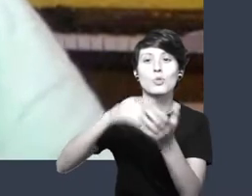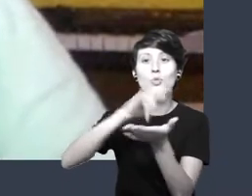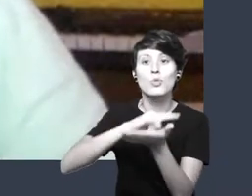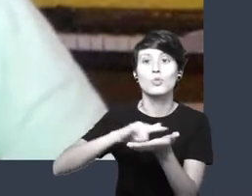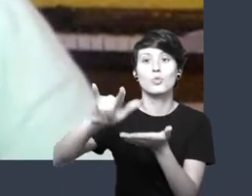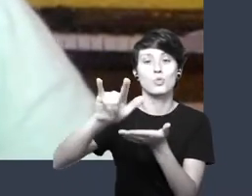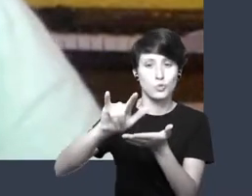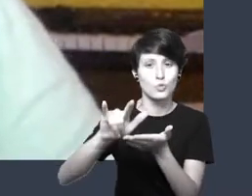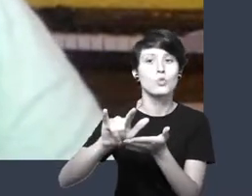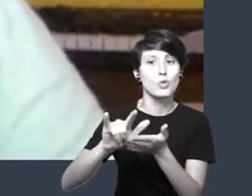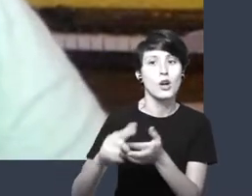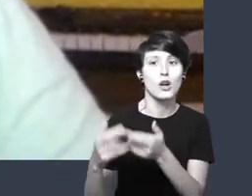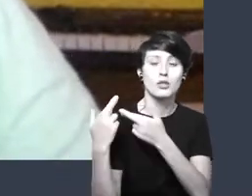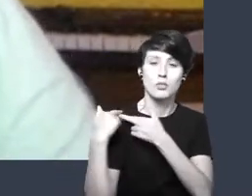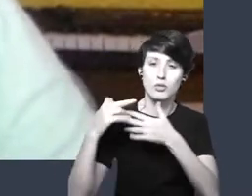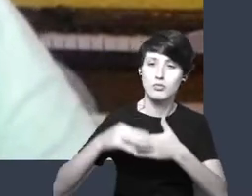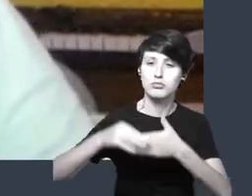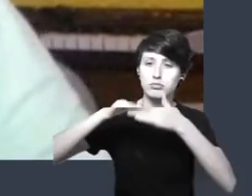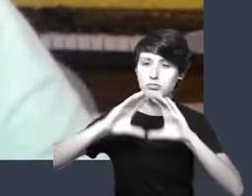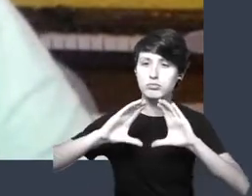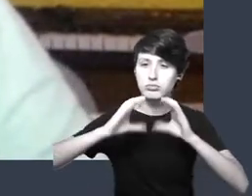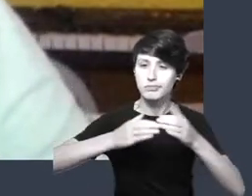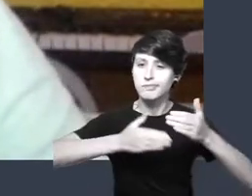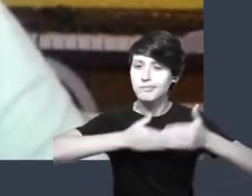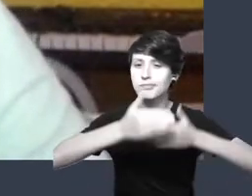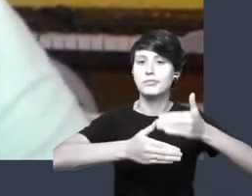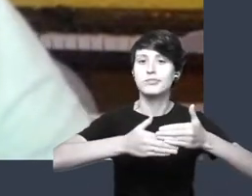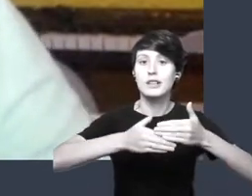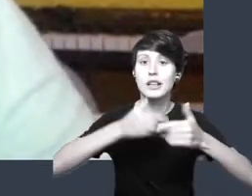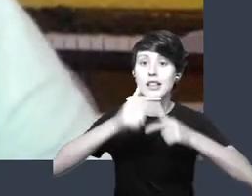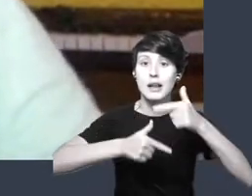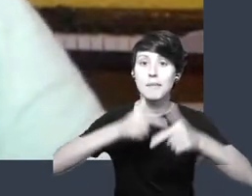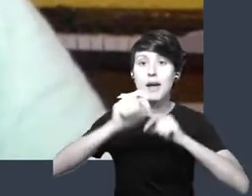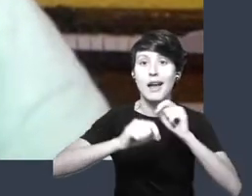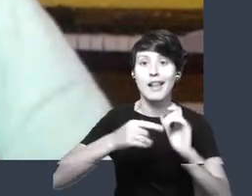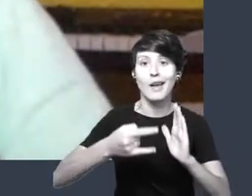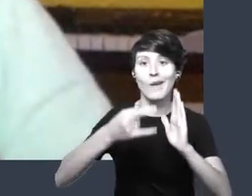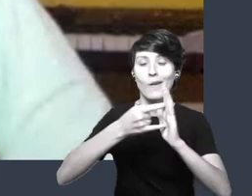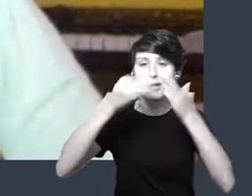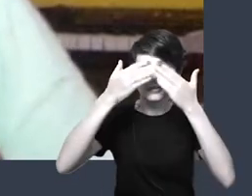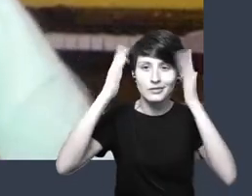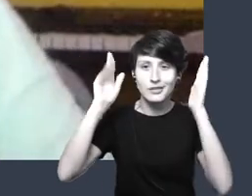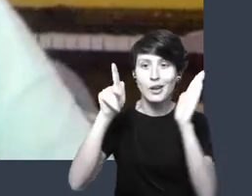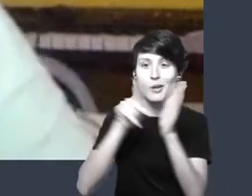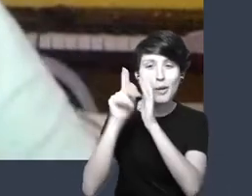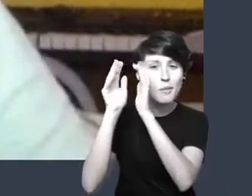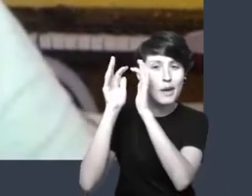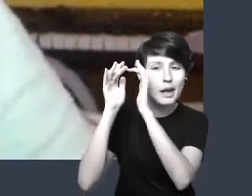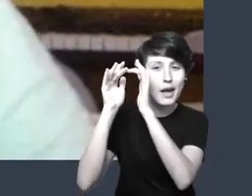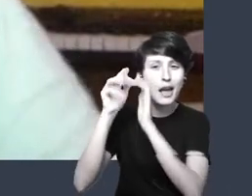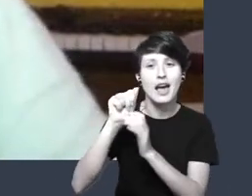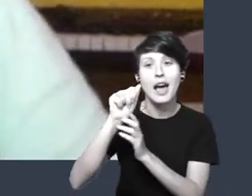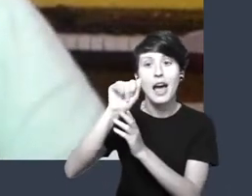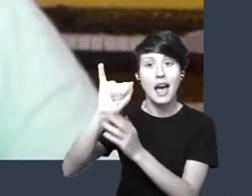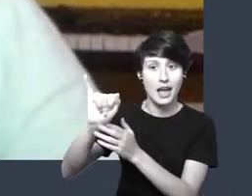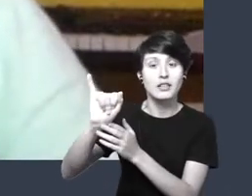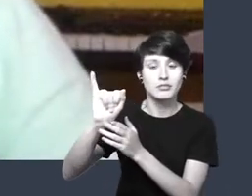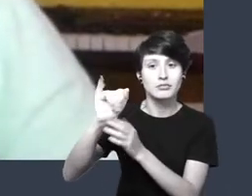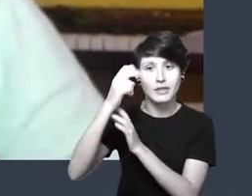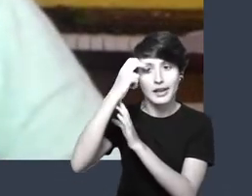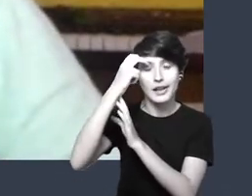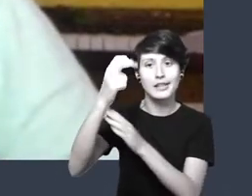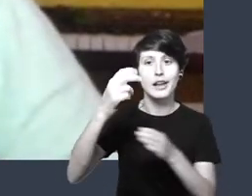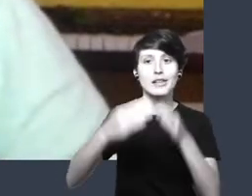uma equipe de desenvolvedores que trabalham em projetos de código aberto de inteligência artificial. Ela trabalha para